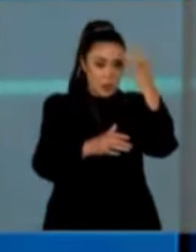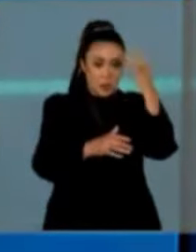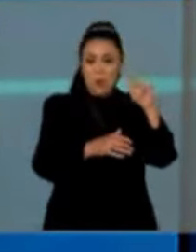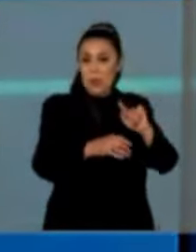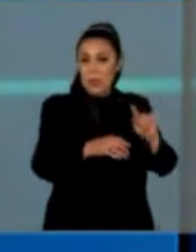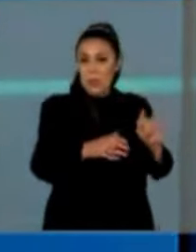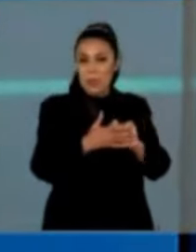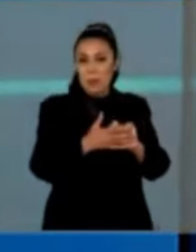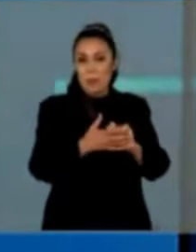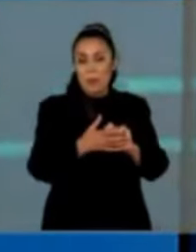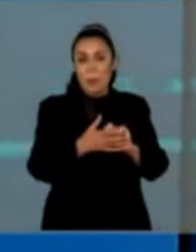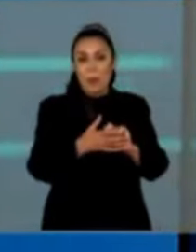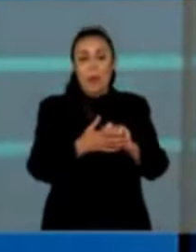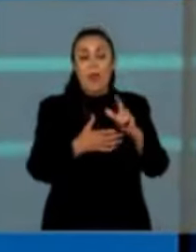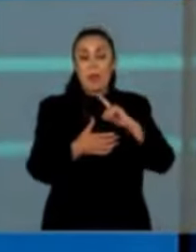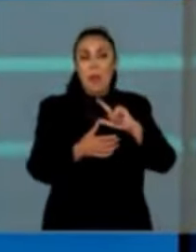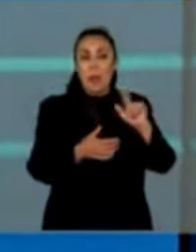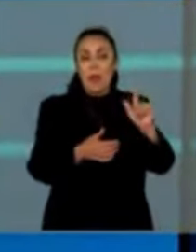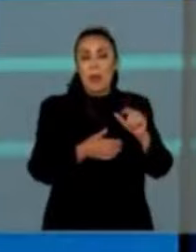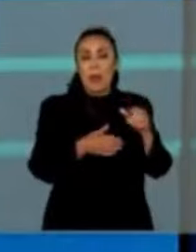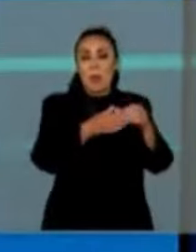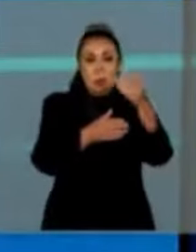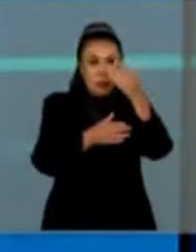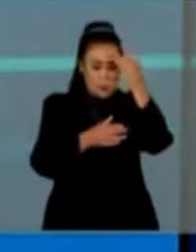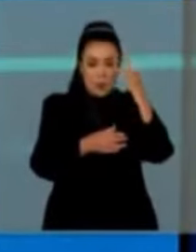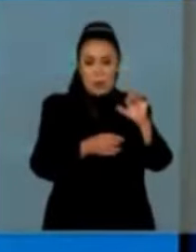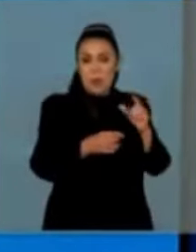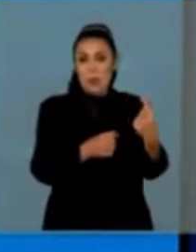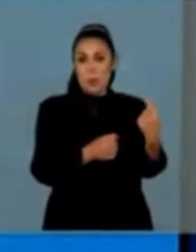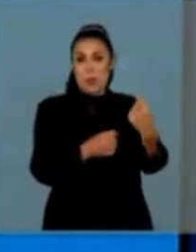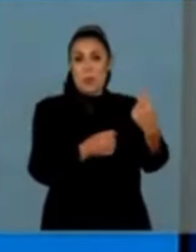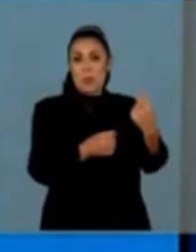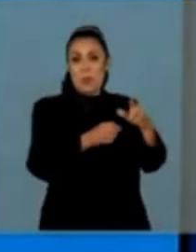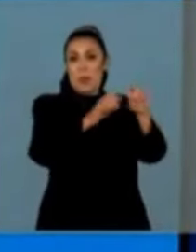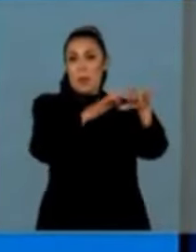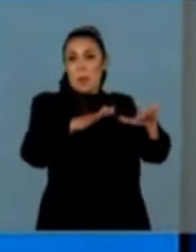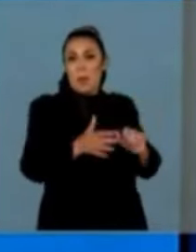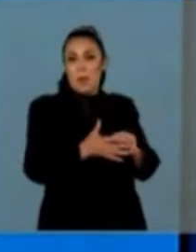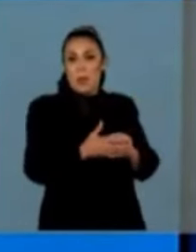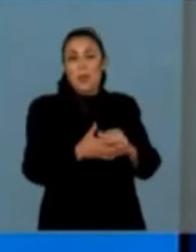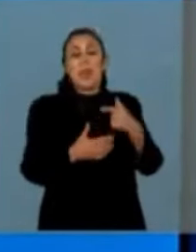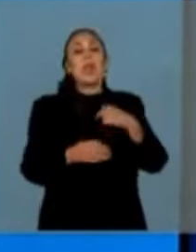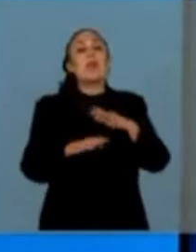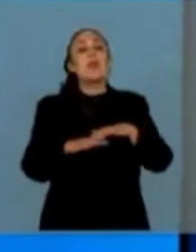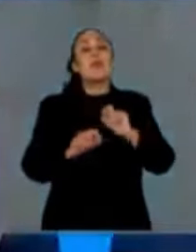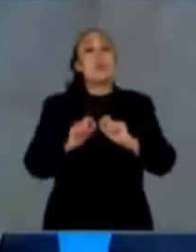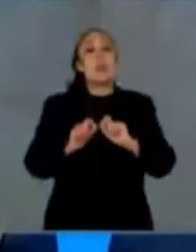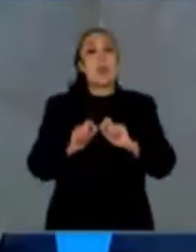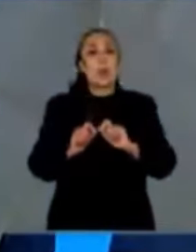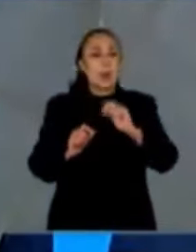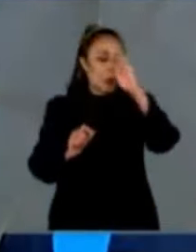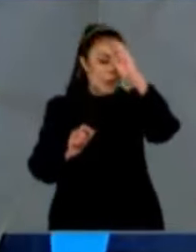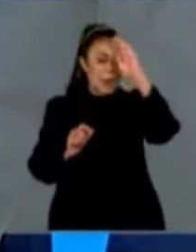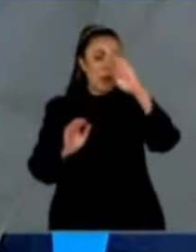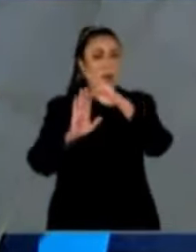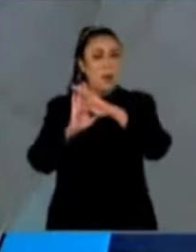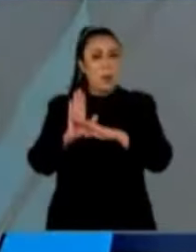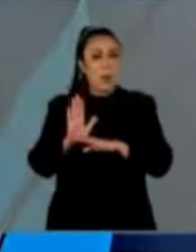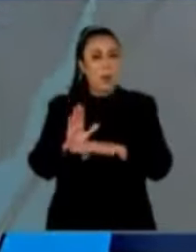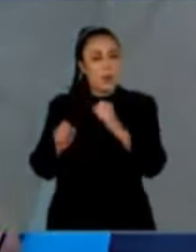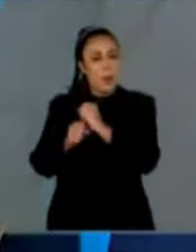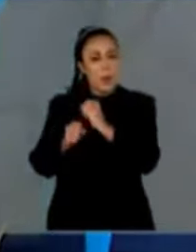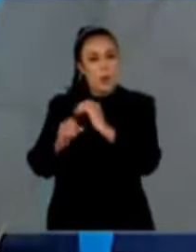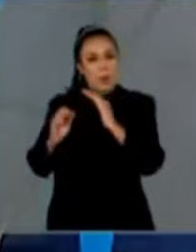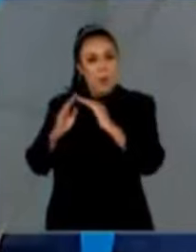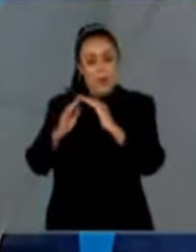pessoas abandonadas e o que que eu tô fazendo o maior programa habitacional da história da cidade de São Paulo até o